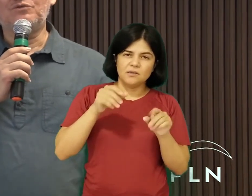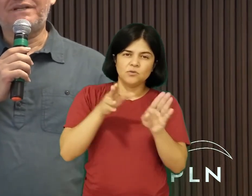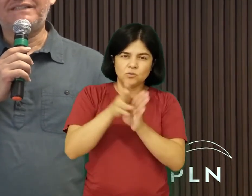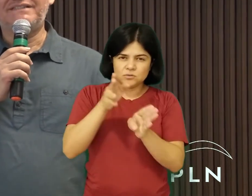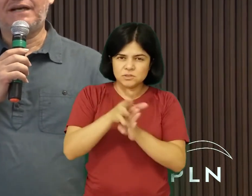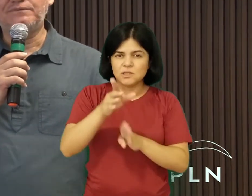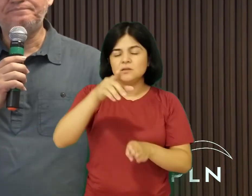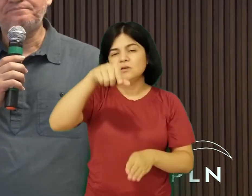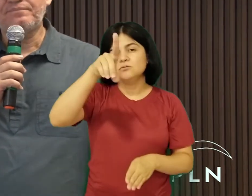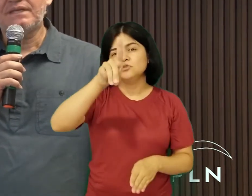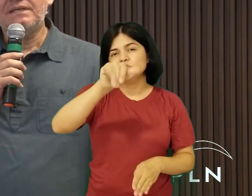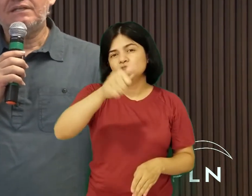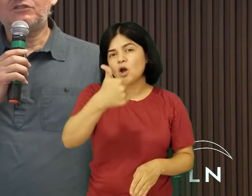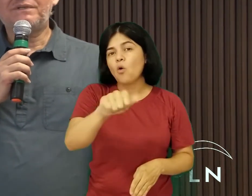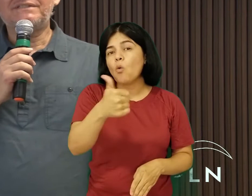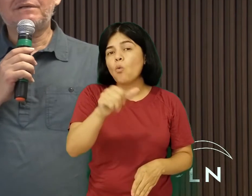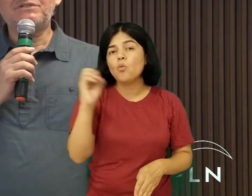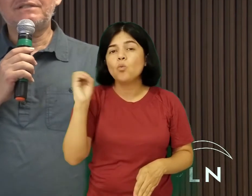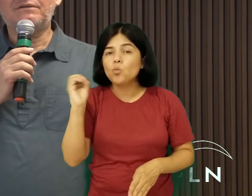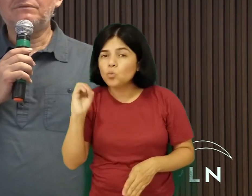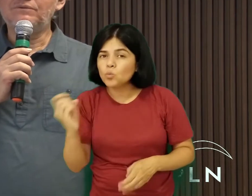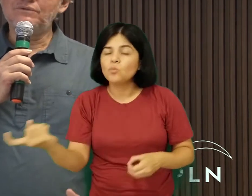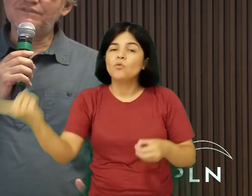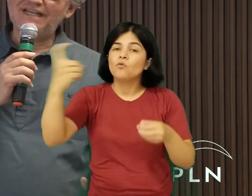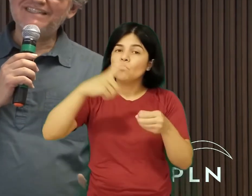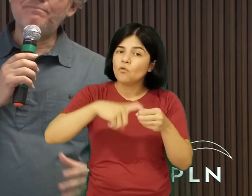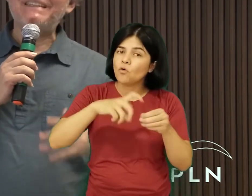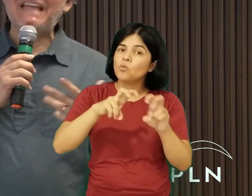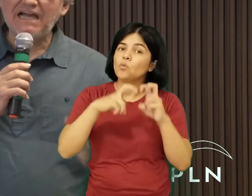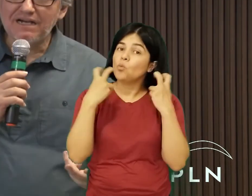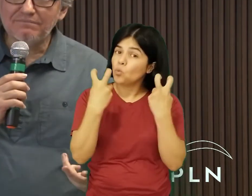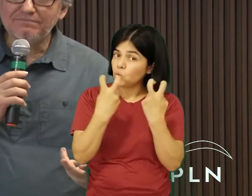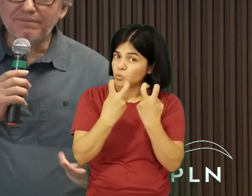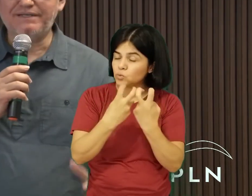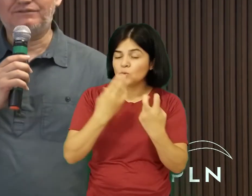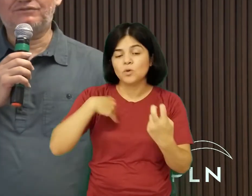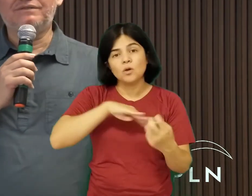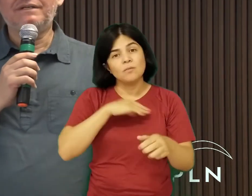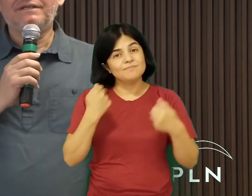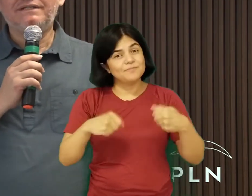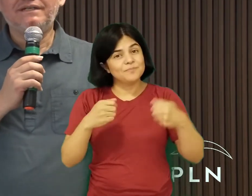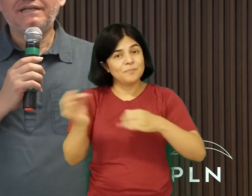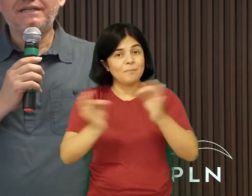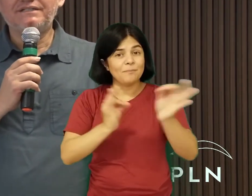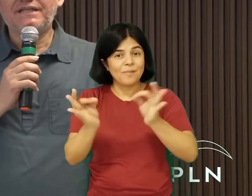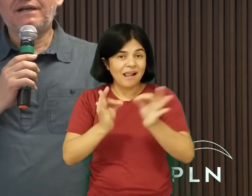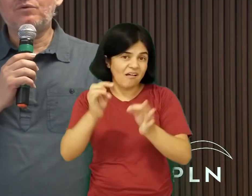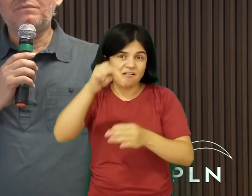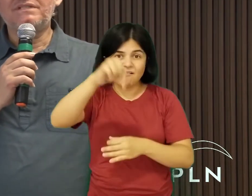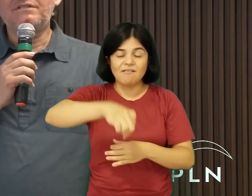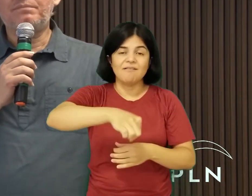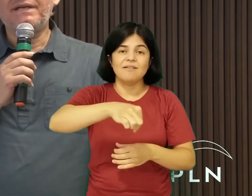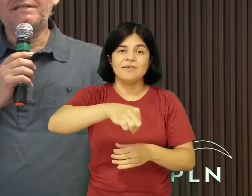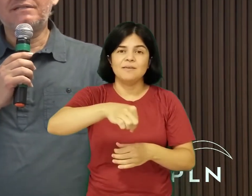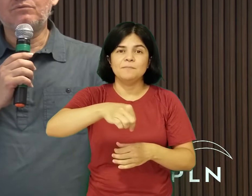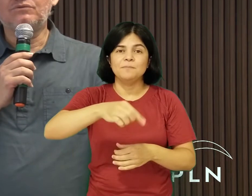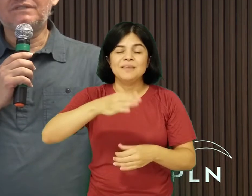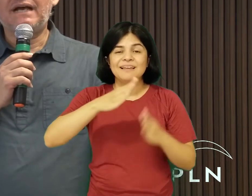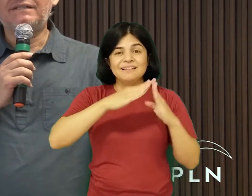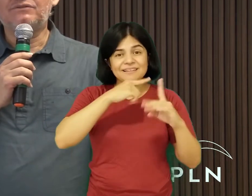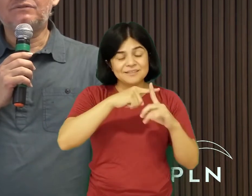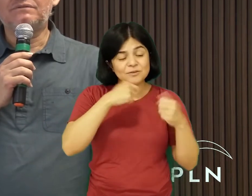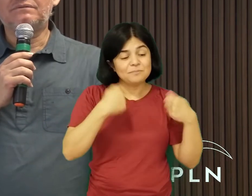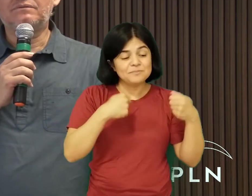com o culto presencial, e nós precisamos, então, nos adaptar para isso. E a igreja terá algumas despesas,